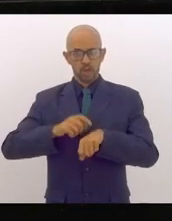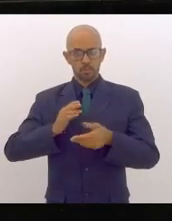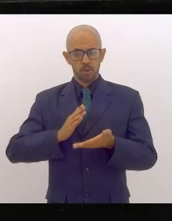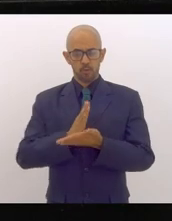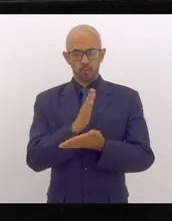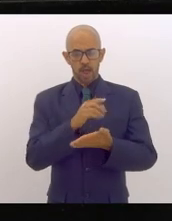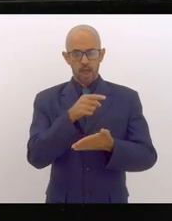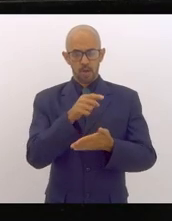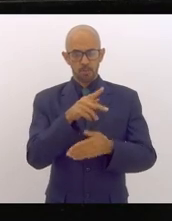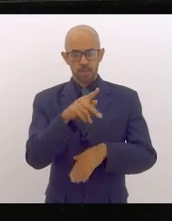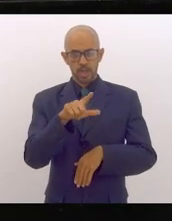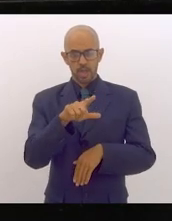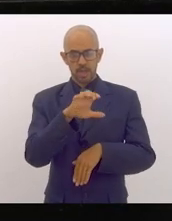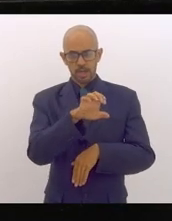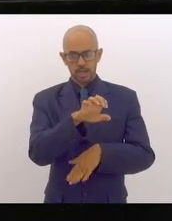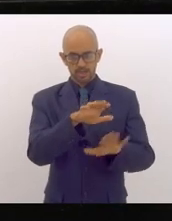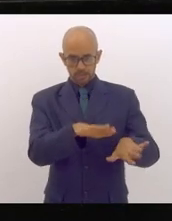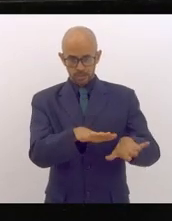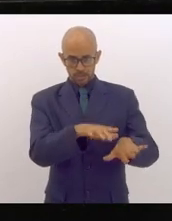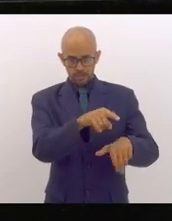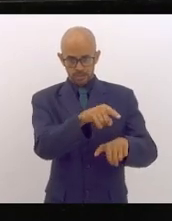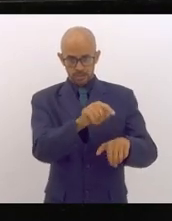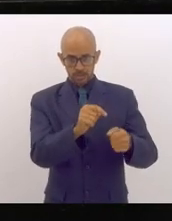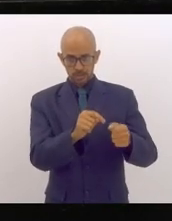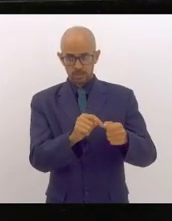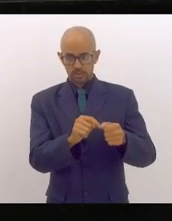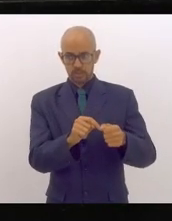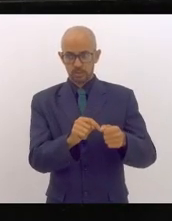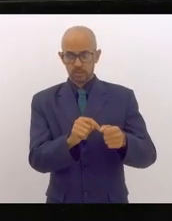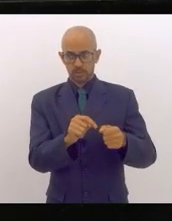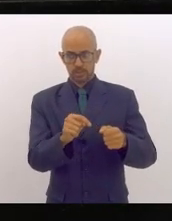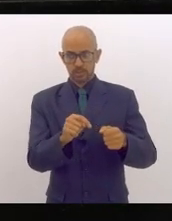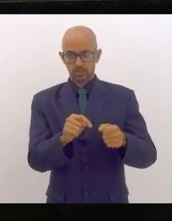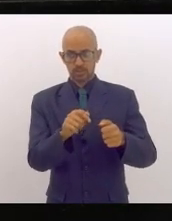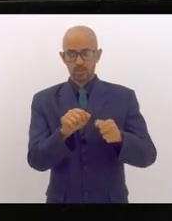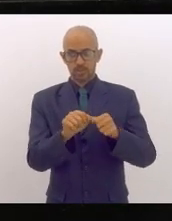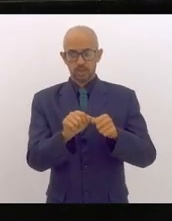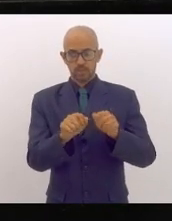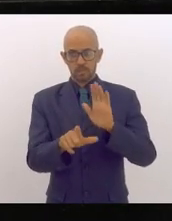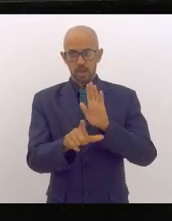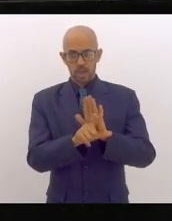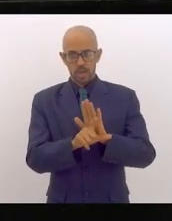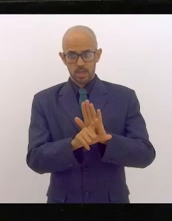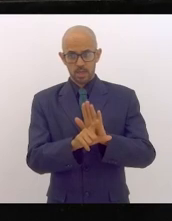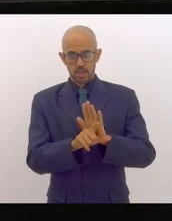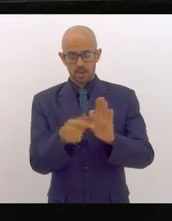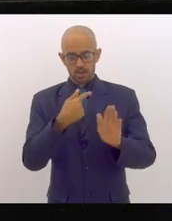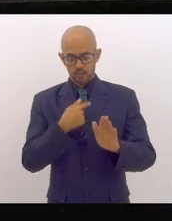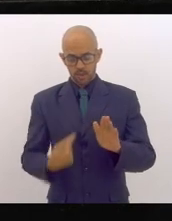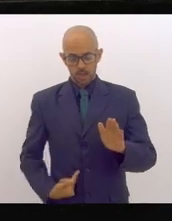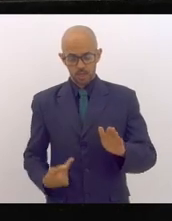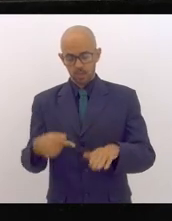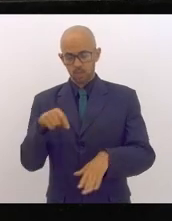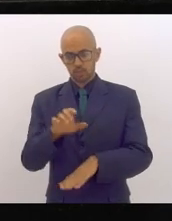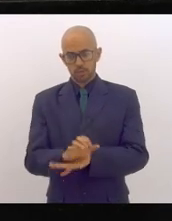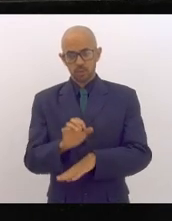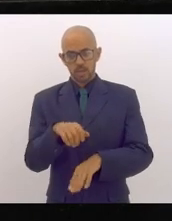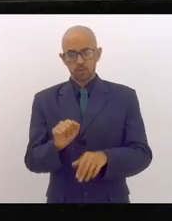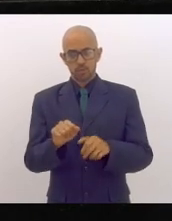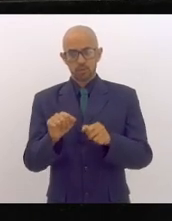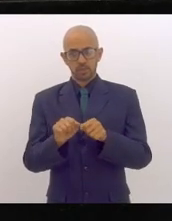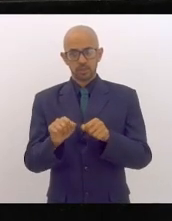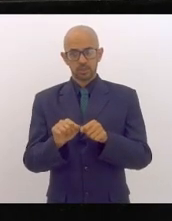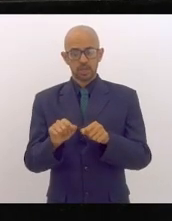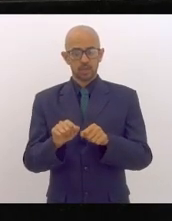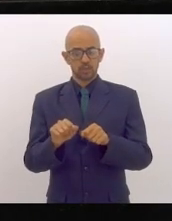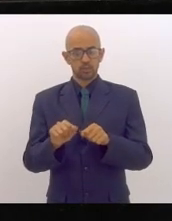aqui virar uma lei, se tornar uma lei, ele está aqui, o governador do estado, para defender justamente